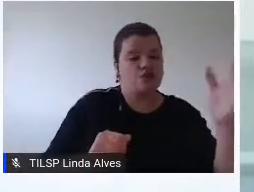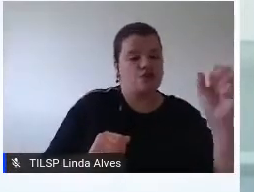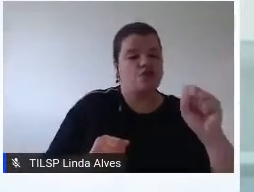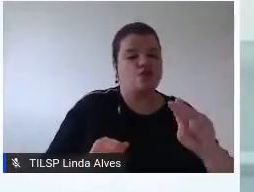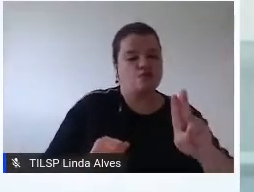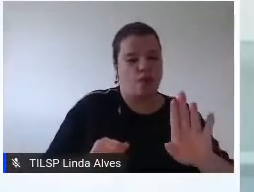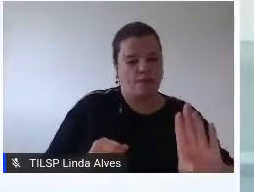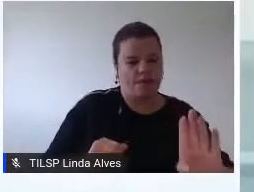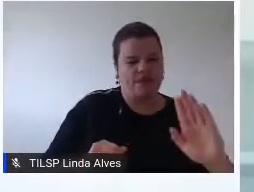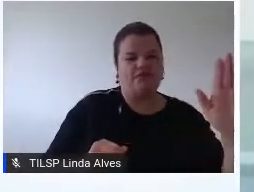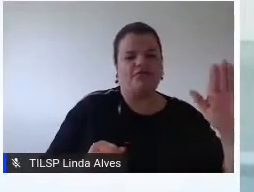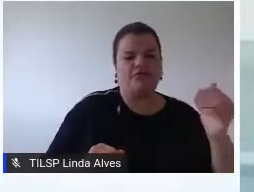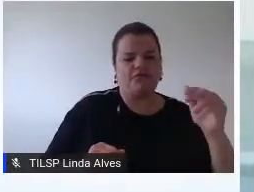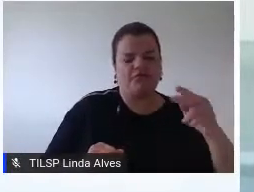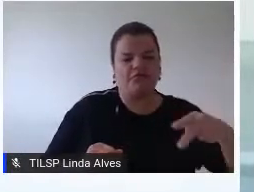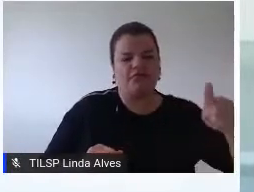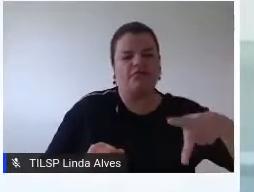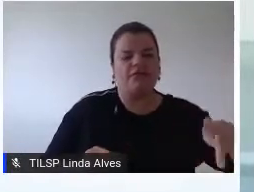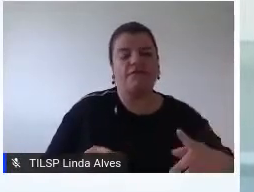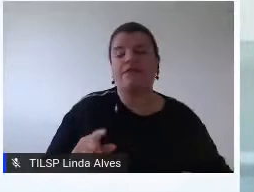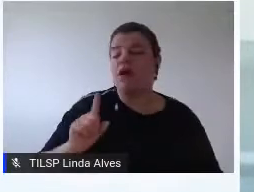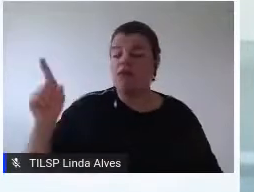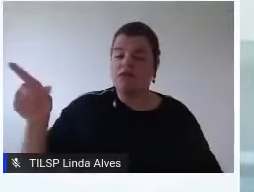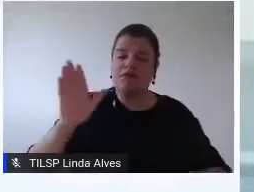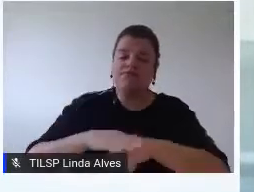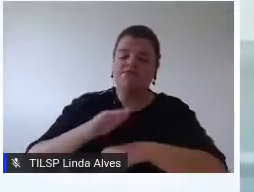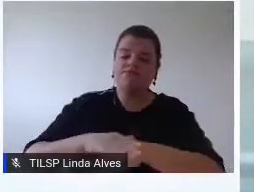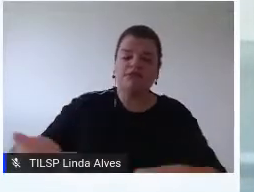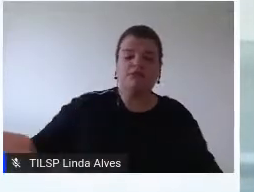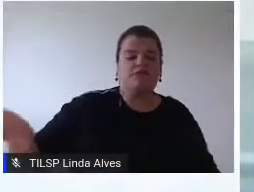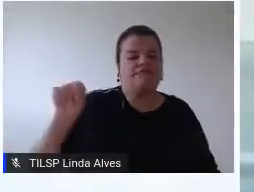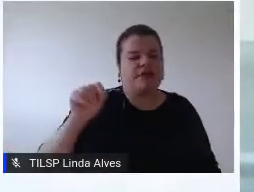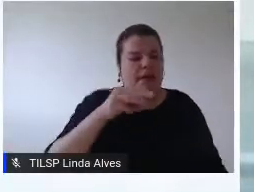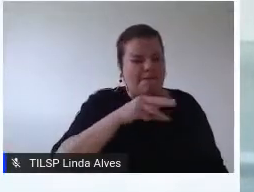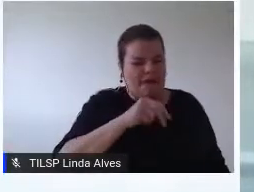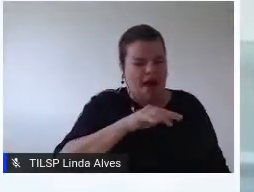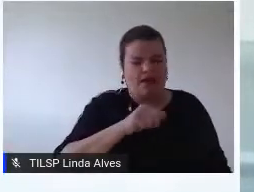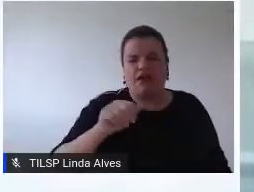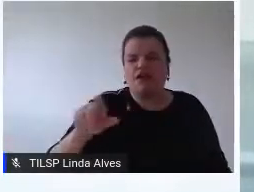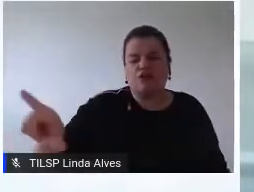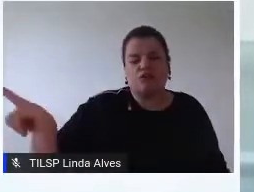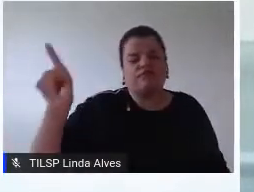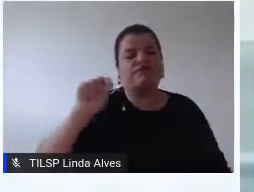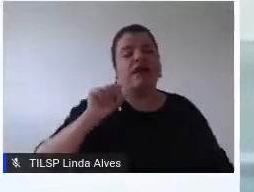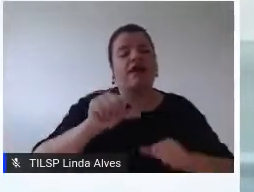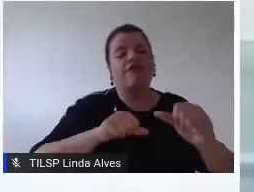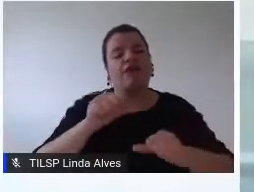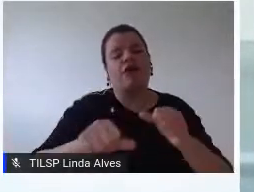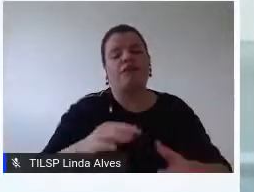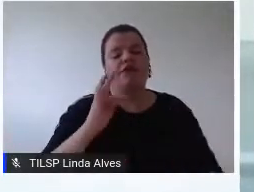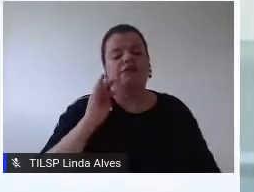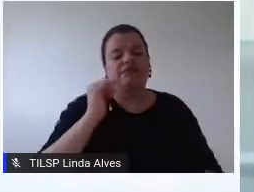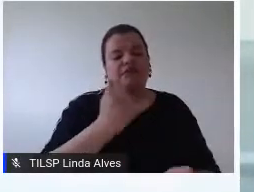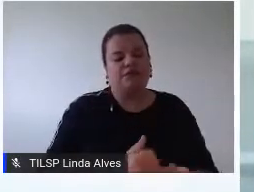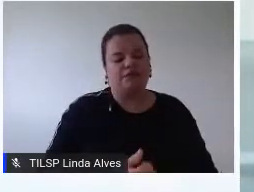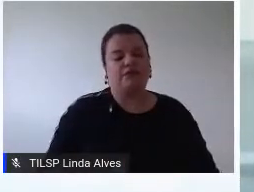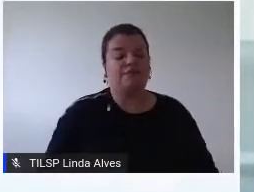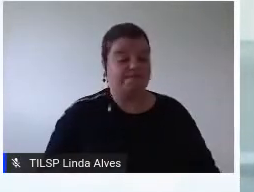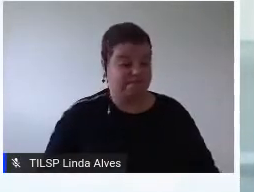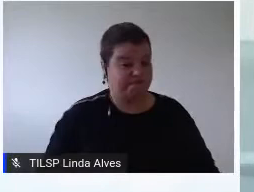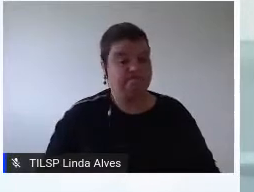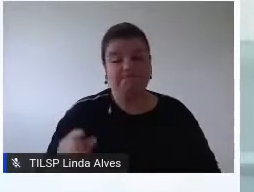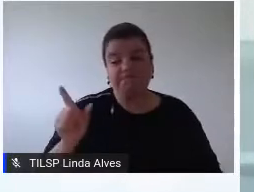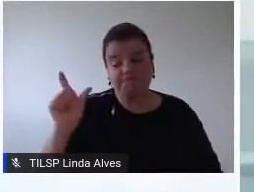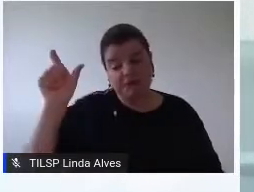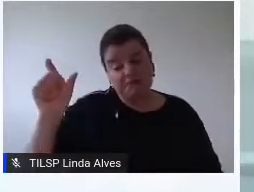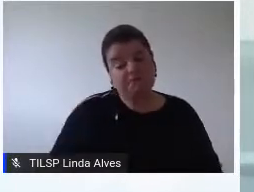foi escolhido, por exemplo, pelo Rodrigo Maia para ser o relator da reforma tributária, né? Então, veja como ele é uma